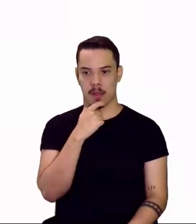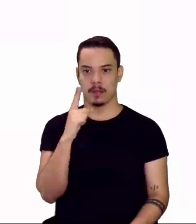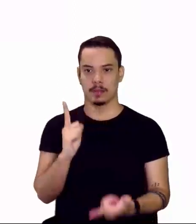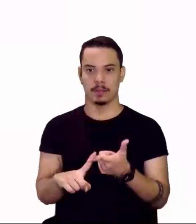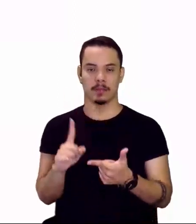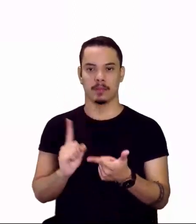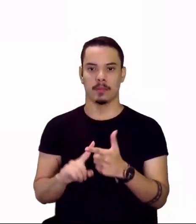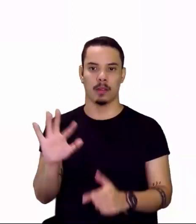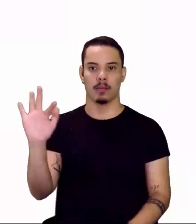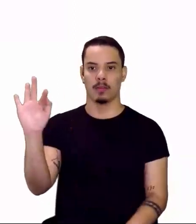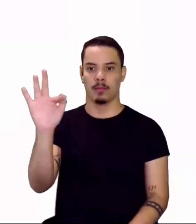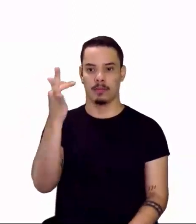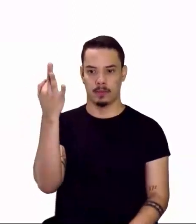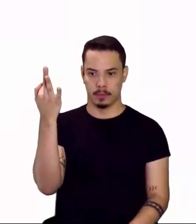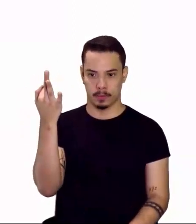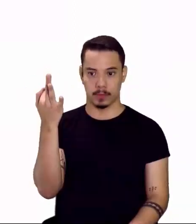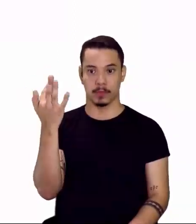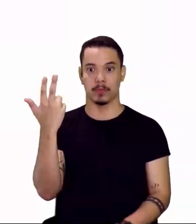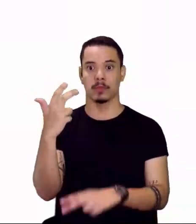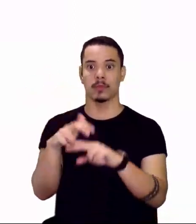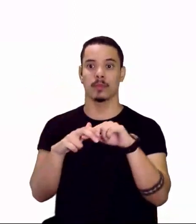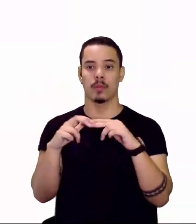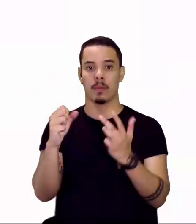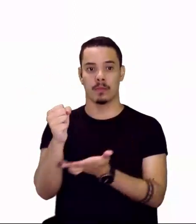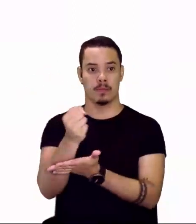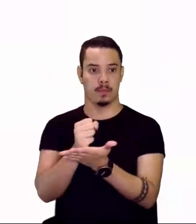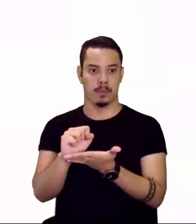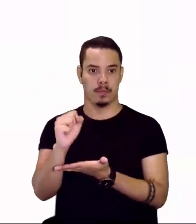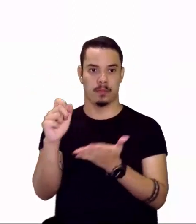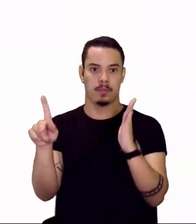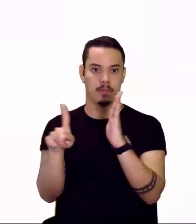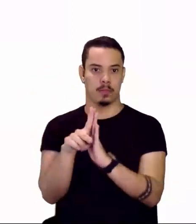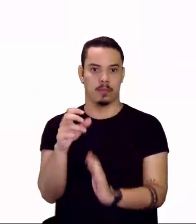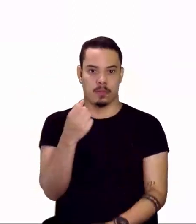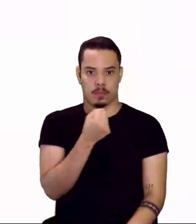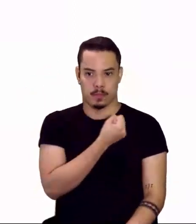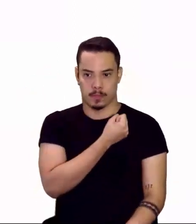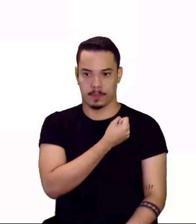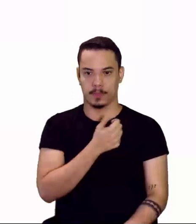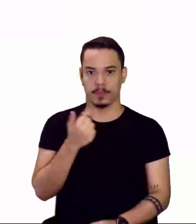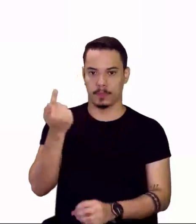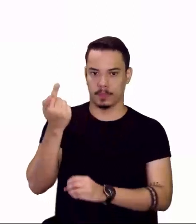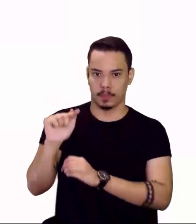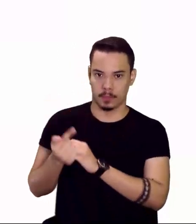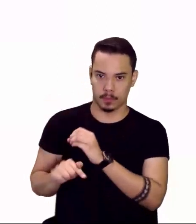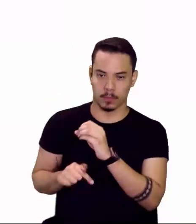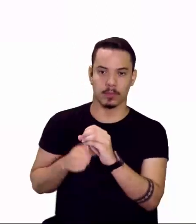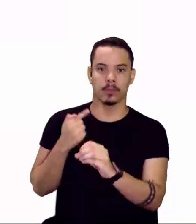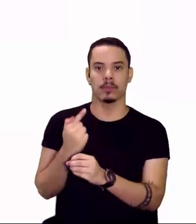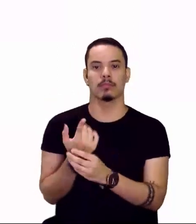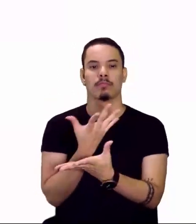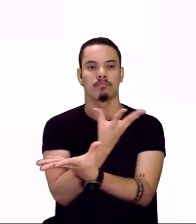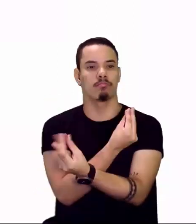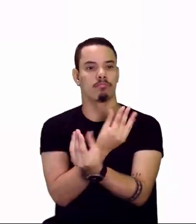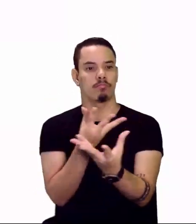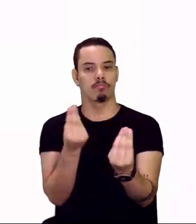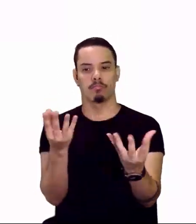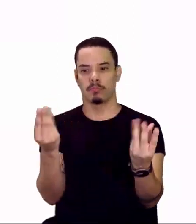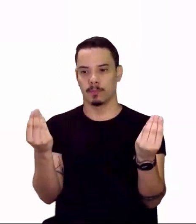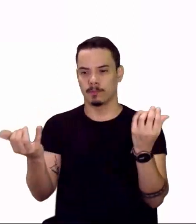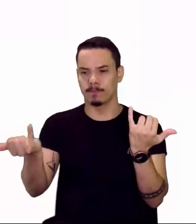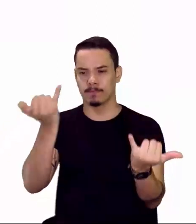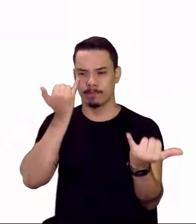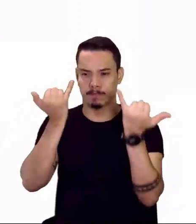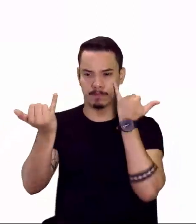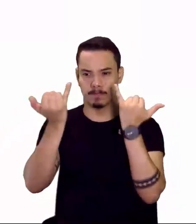França. Somente com base no seu número atômico, muitas informações